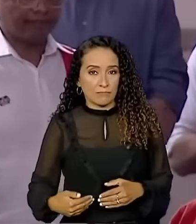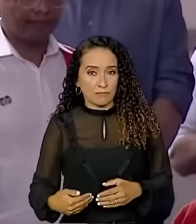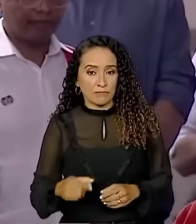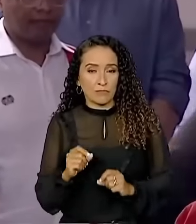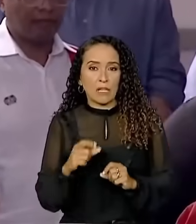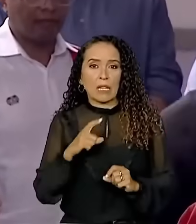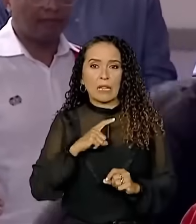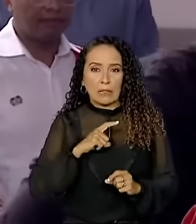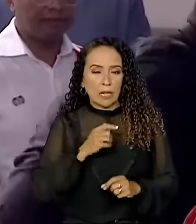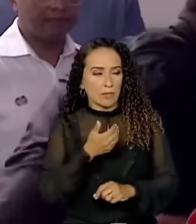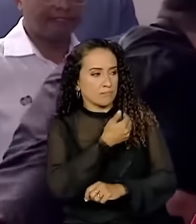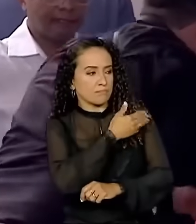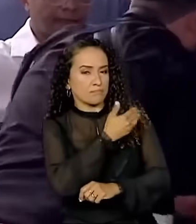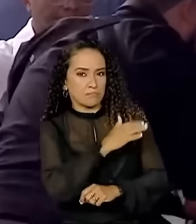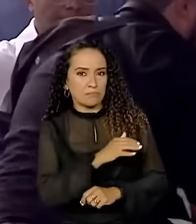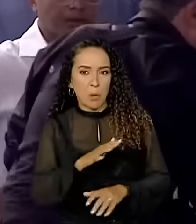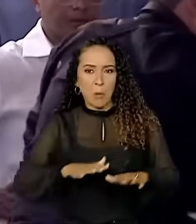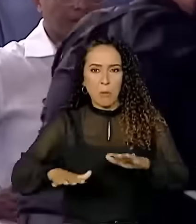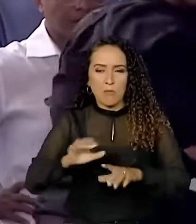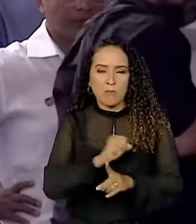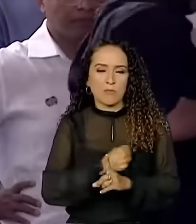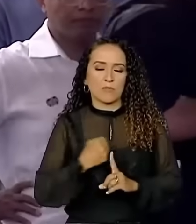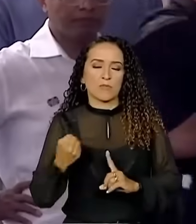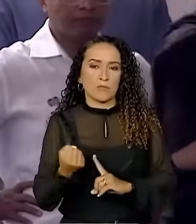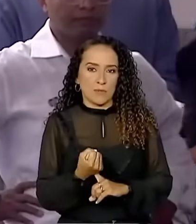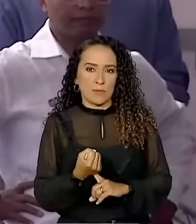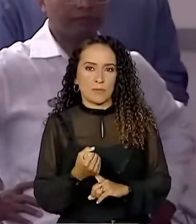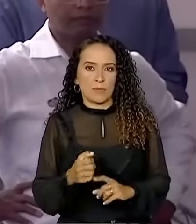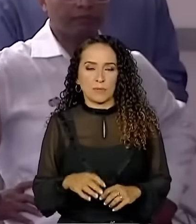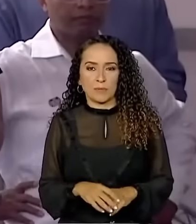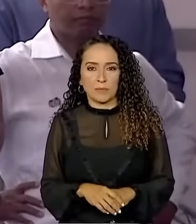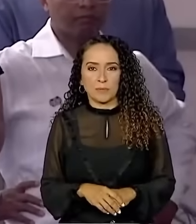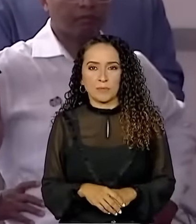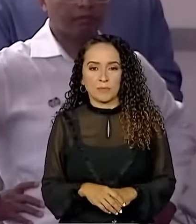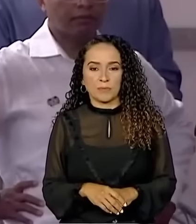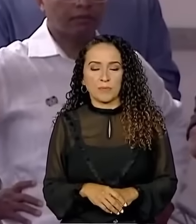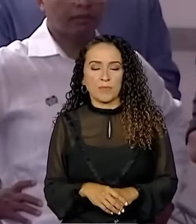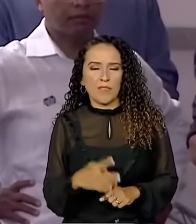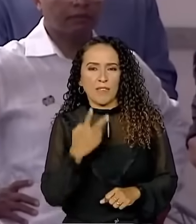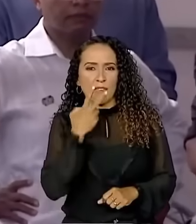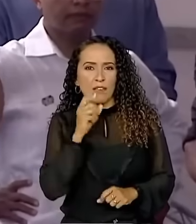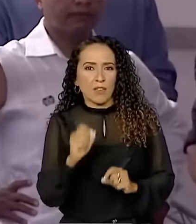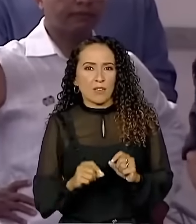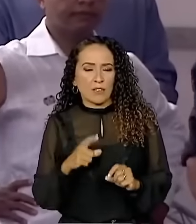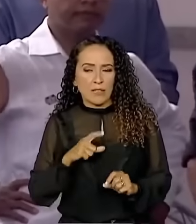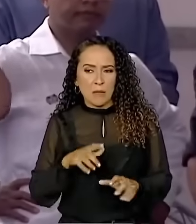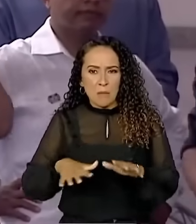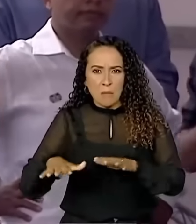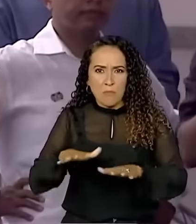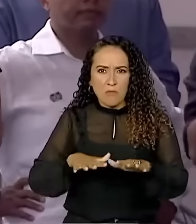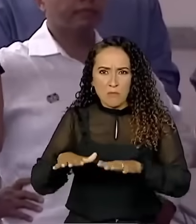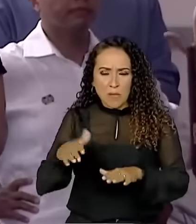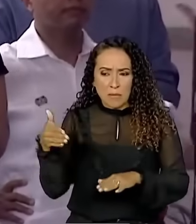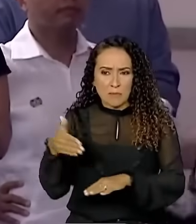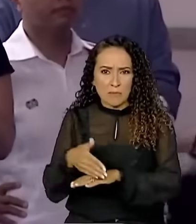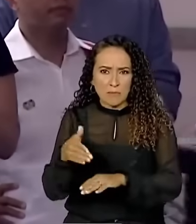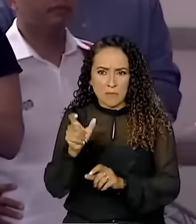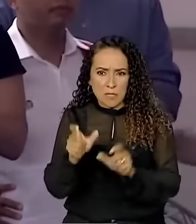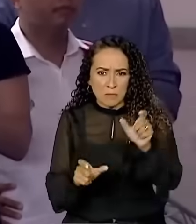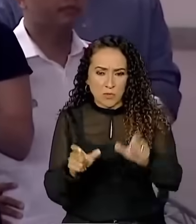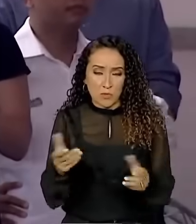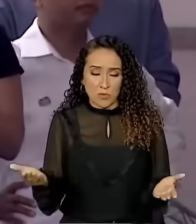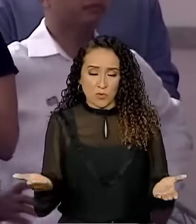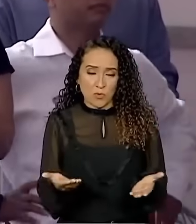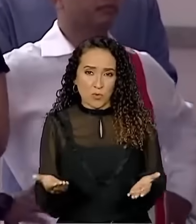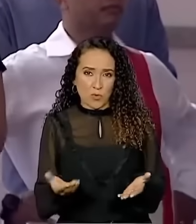tem preconceito com o movimento social, que acha que quem está no movimento social, essas pessoas que estão